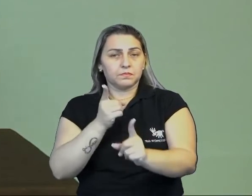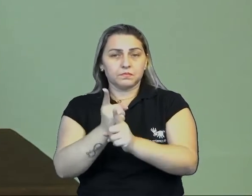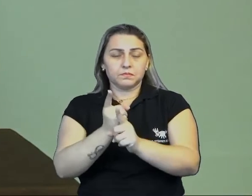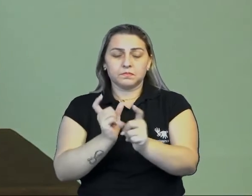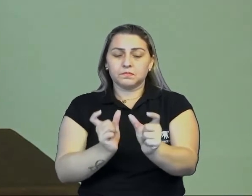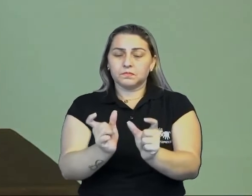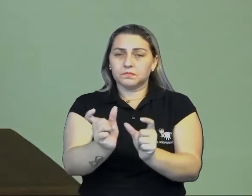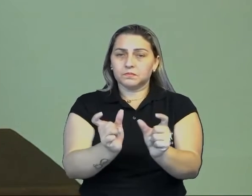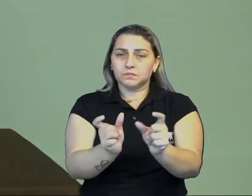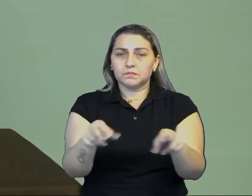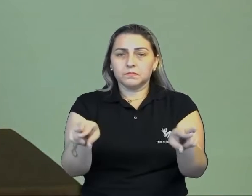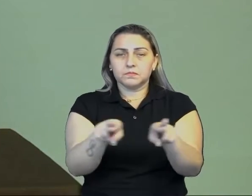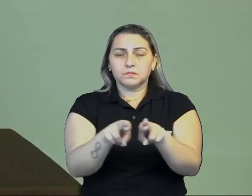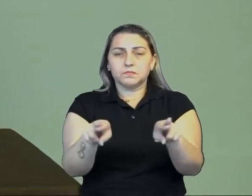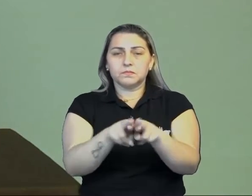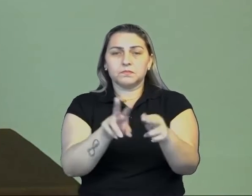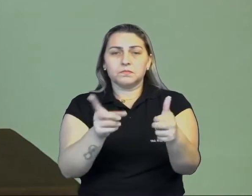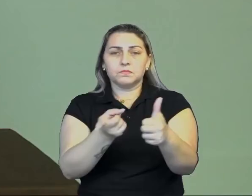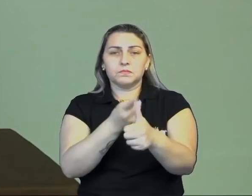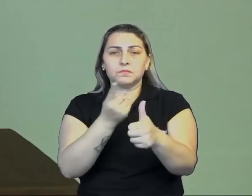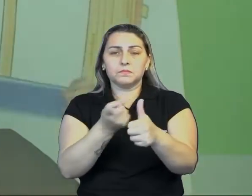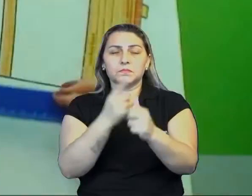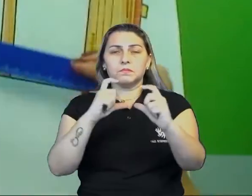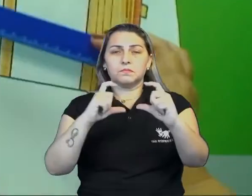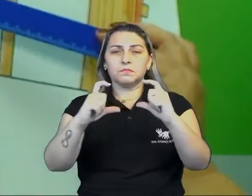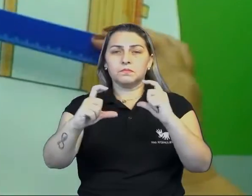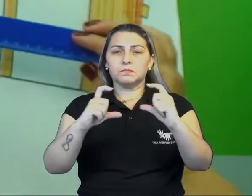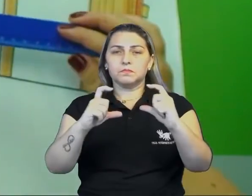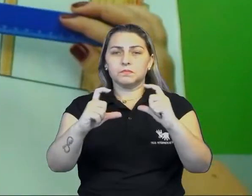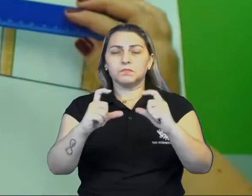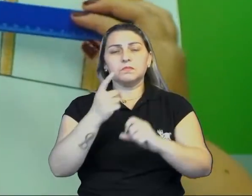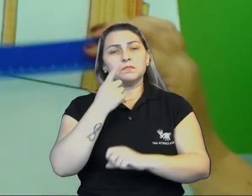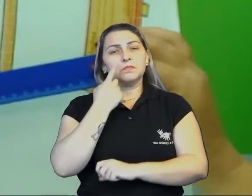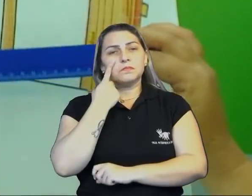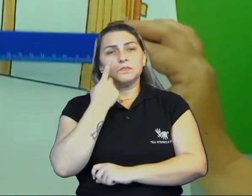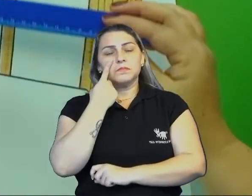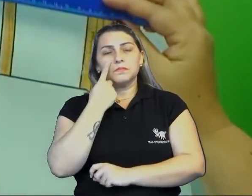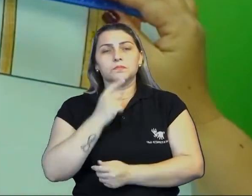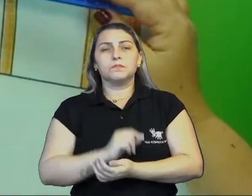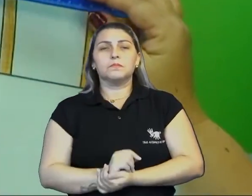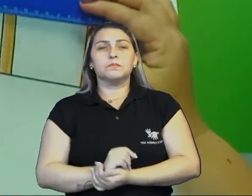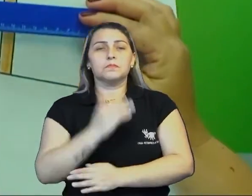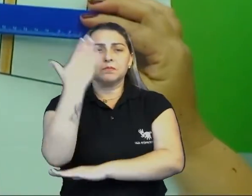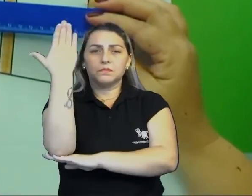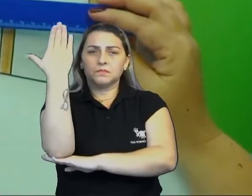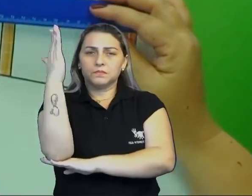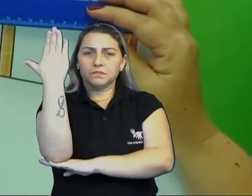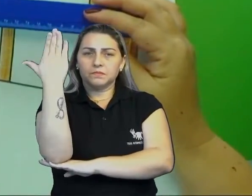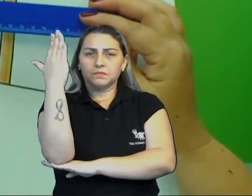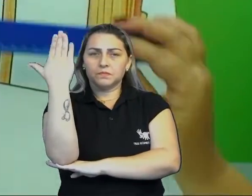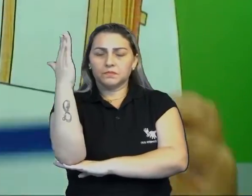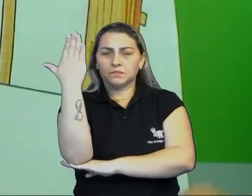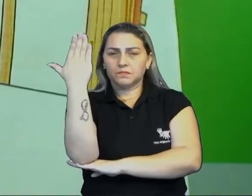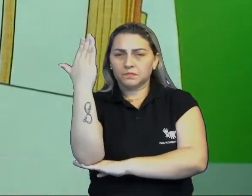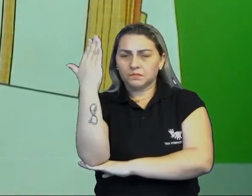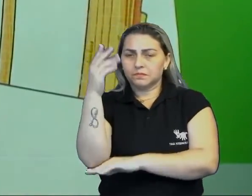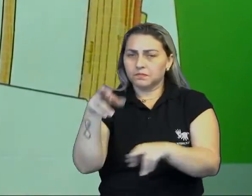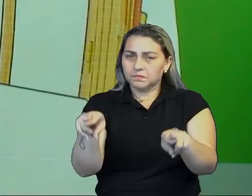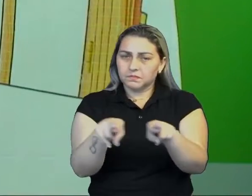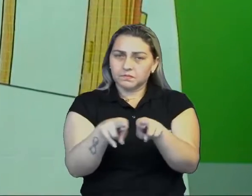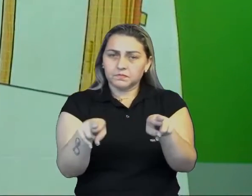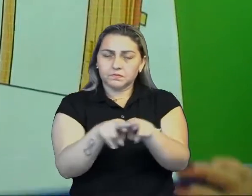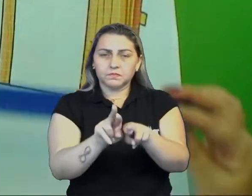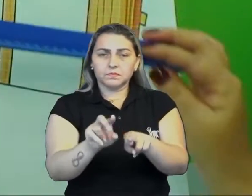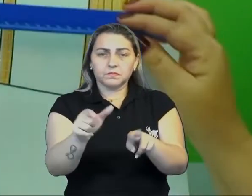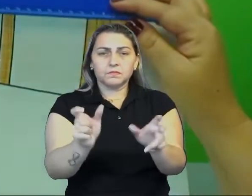localizar palavras que rimam na primeira estrofe? Olha só, madeira, será que ela rima com alguma